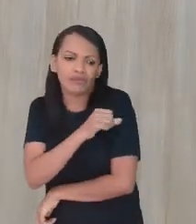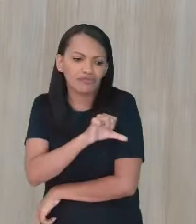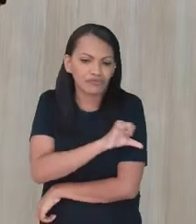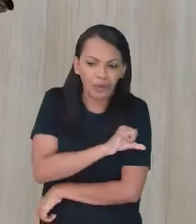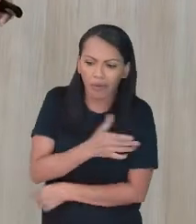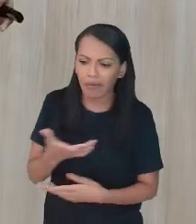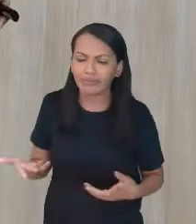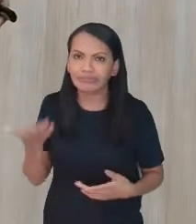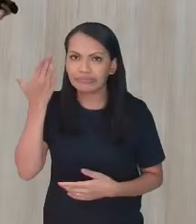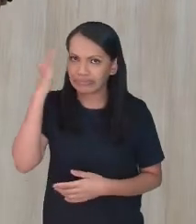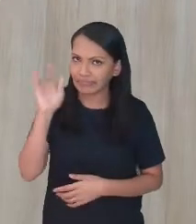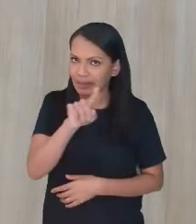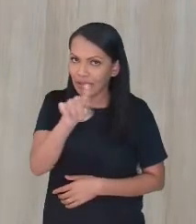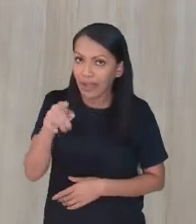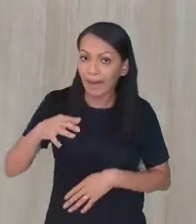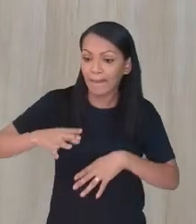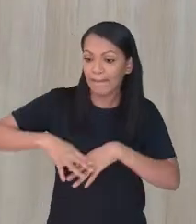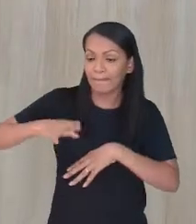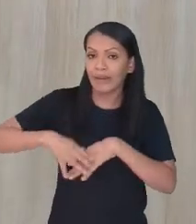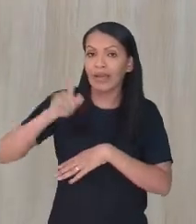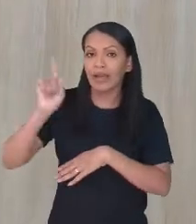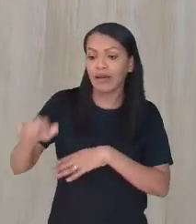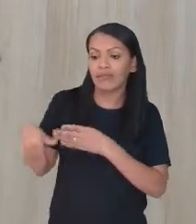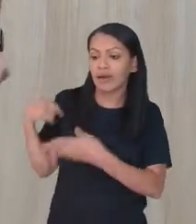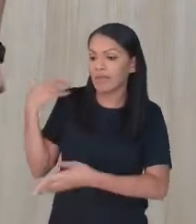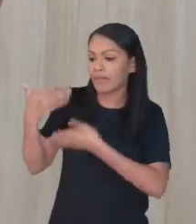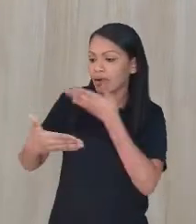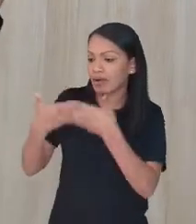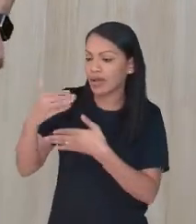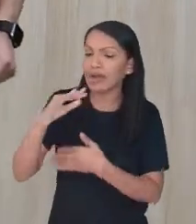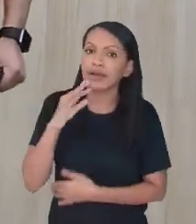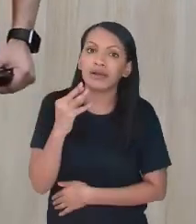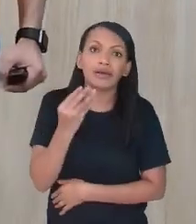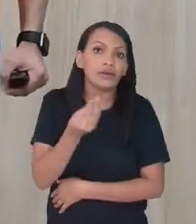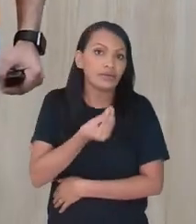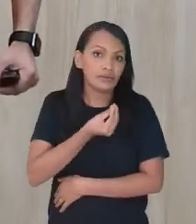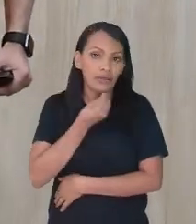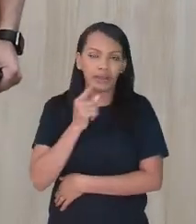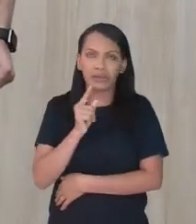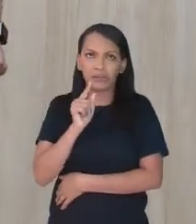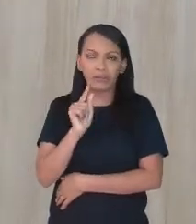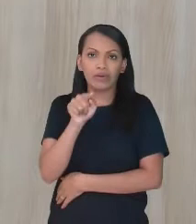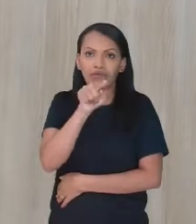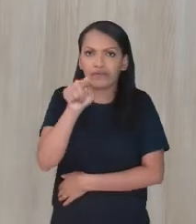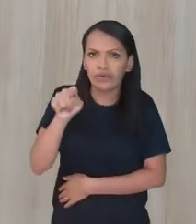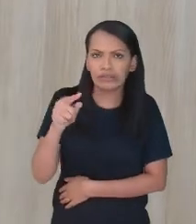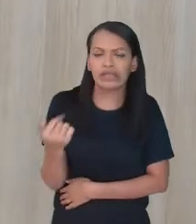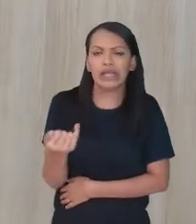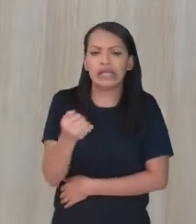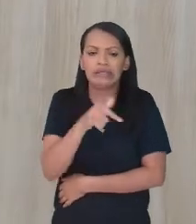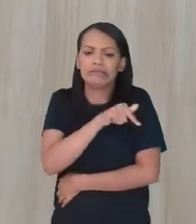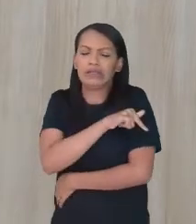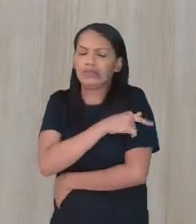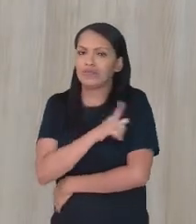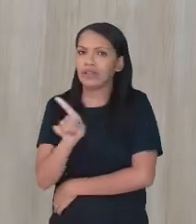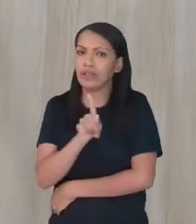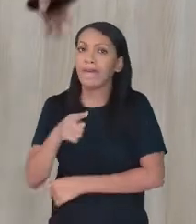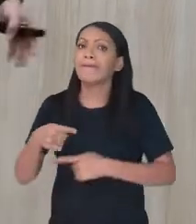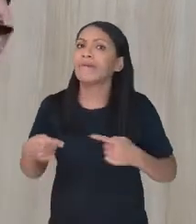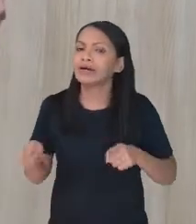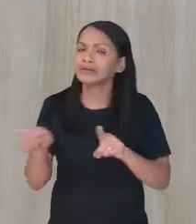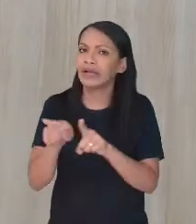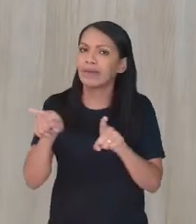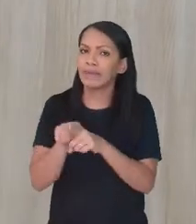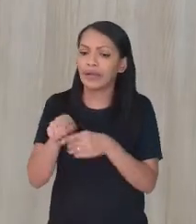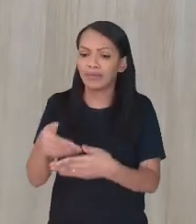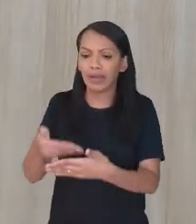você, a matemática é uma construção do conhecimento não só da série que você está, mas das séries anteriores